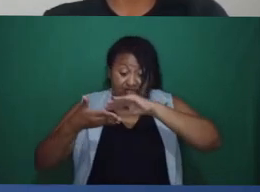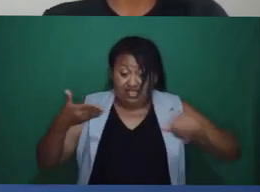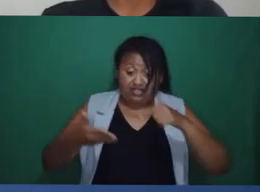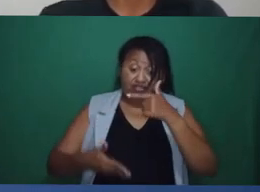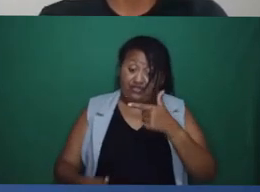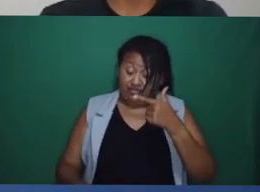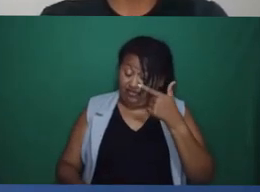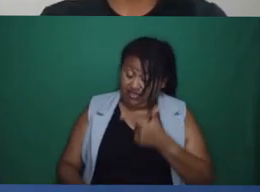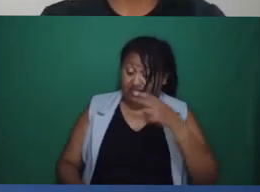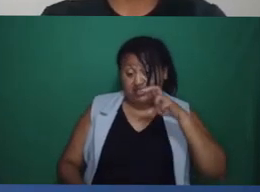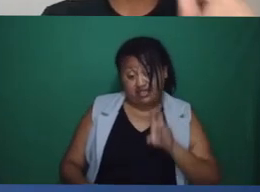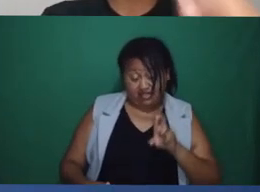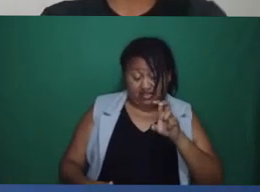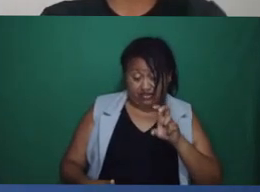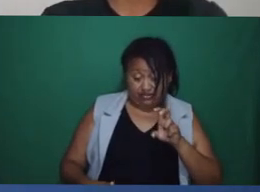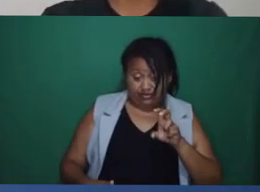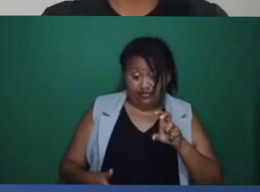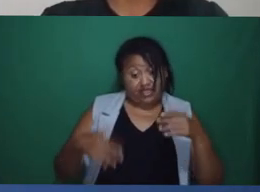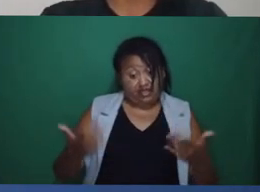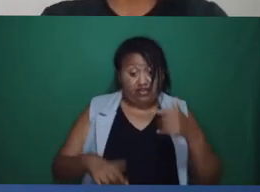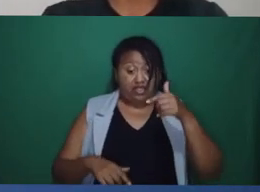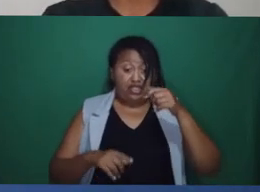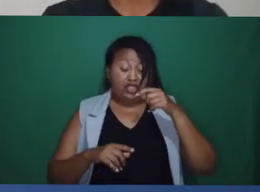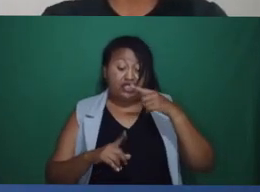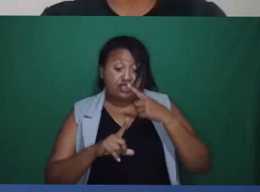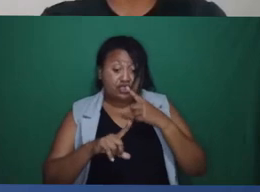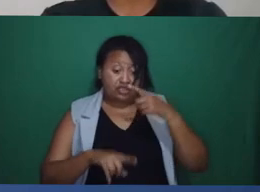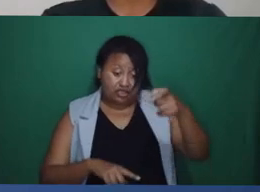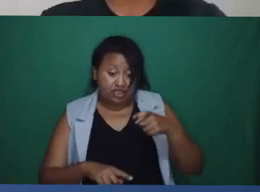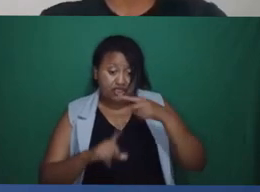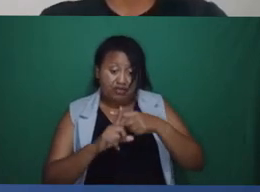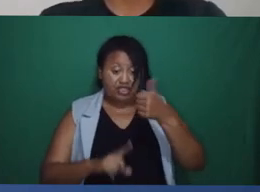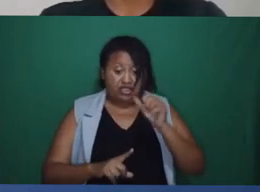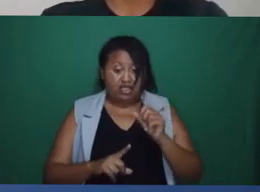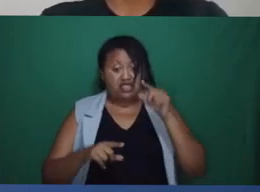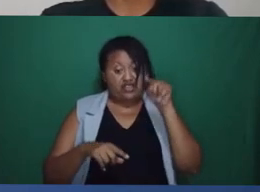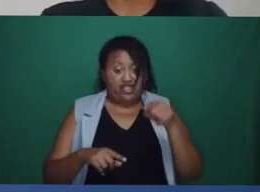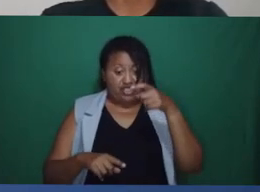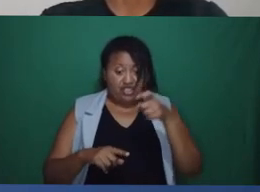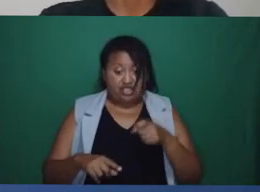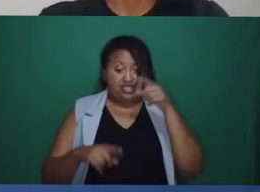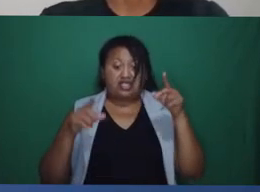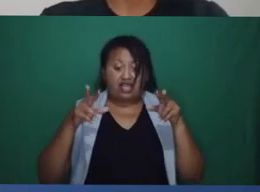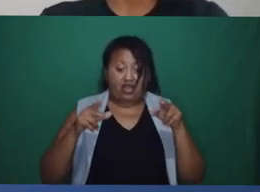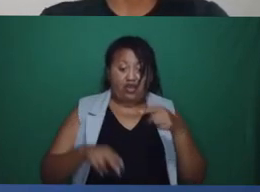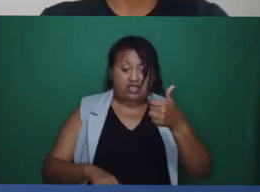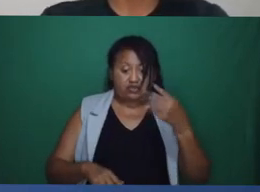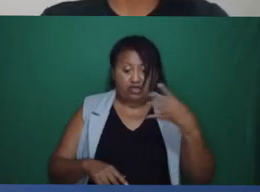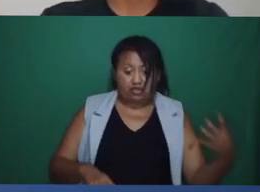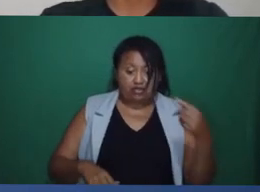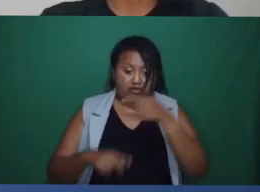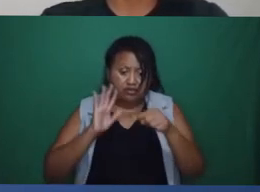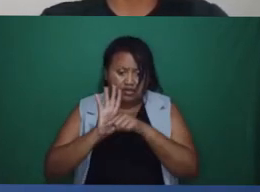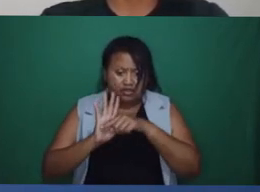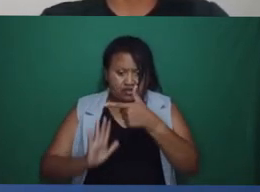o filho mais velho então X 10 x x = 144 - 25 a qual nós